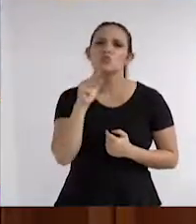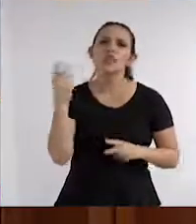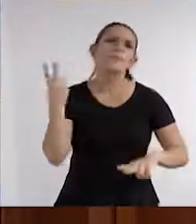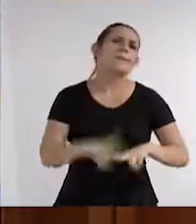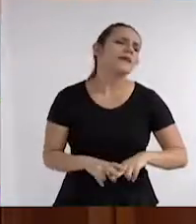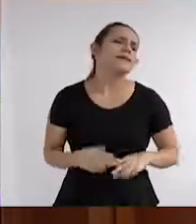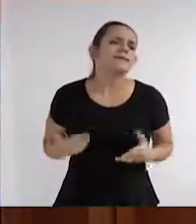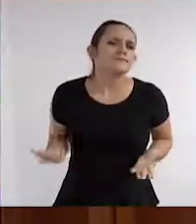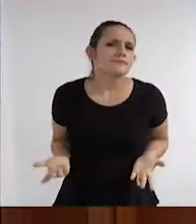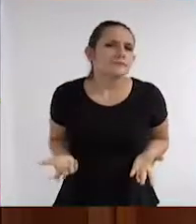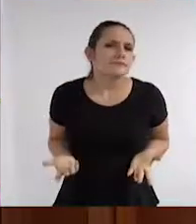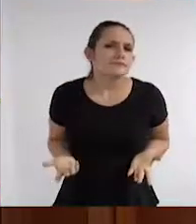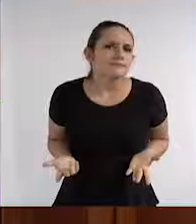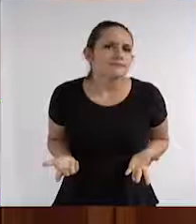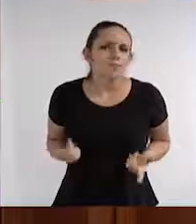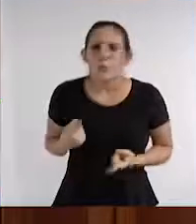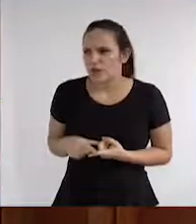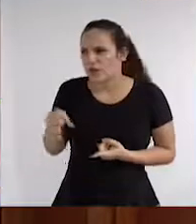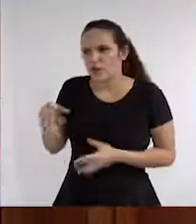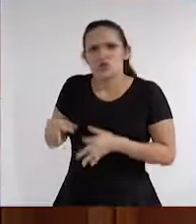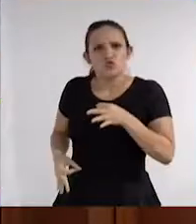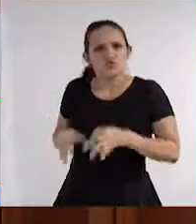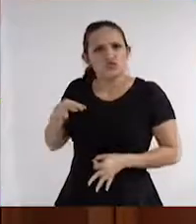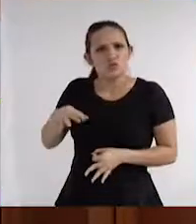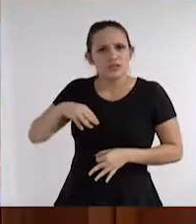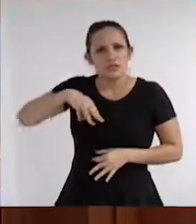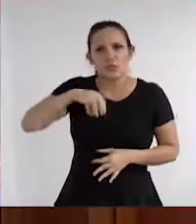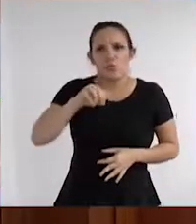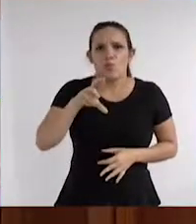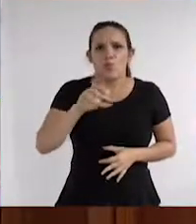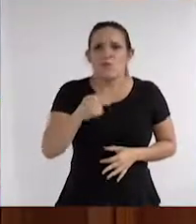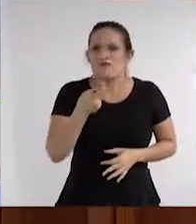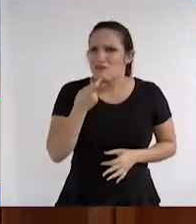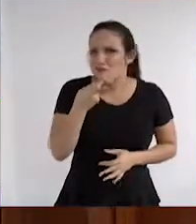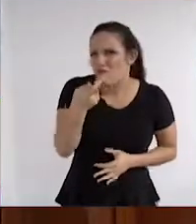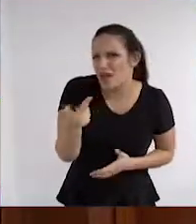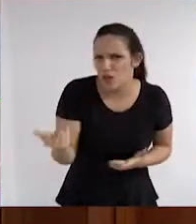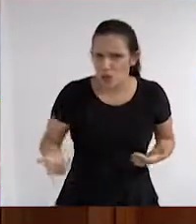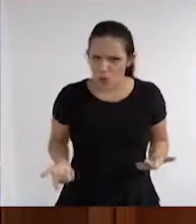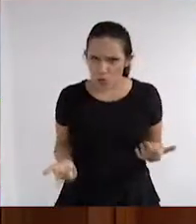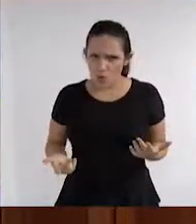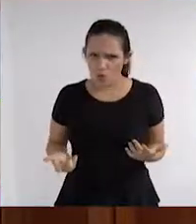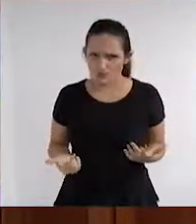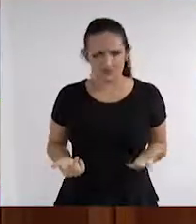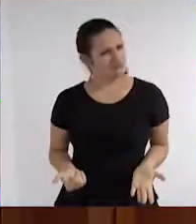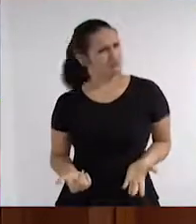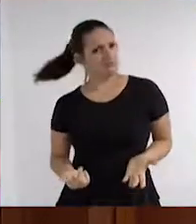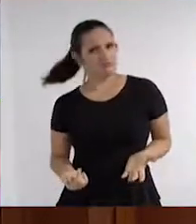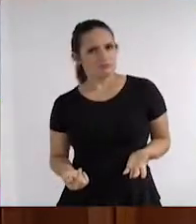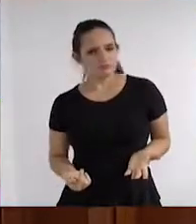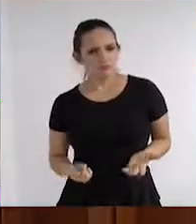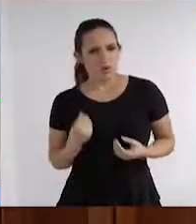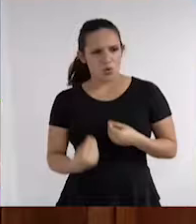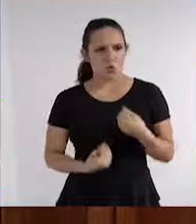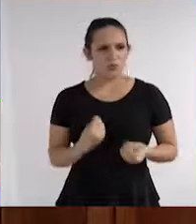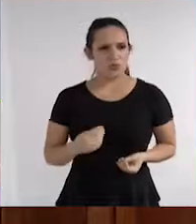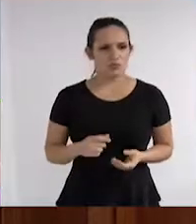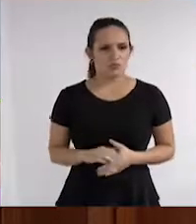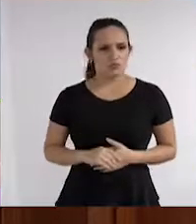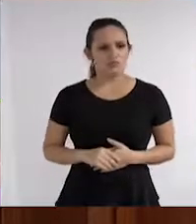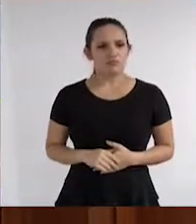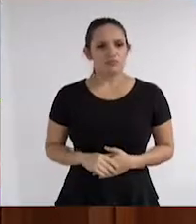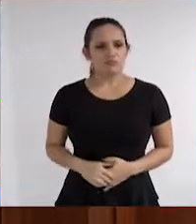essa. Ah, porque o Sérgio Moro falou. Sérgio Moro falou? Como que é esse negócio? Ele, mais do que ninguém aqui, usando